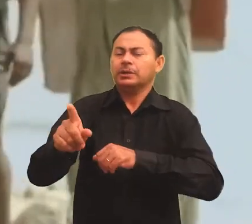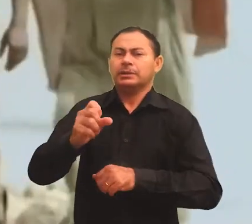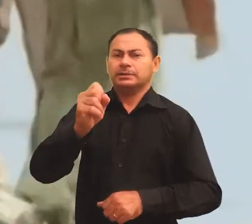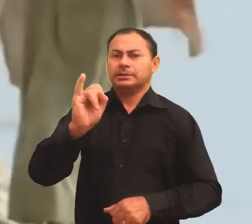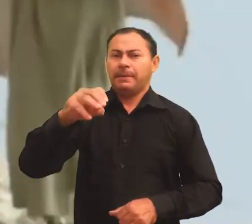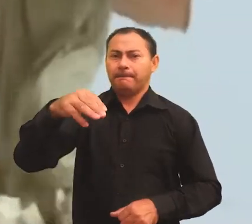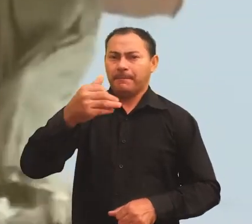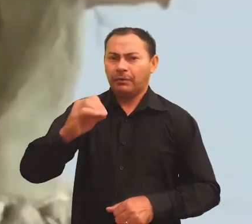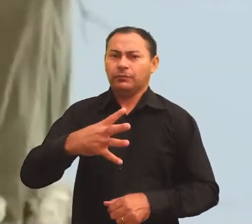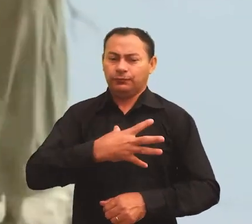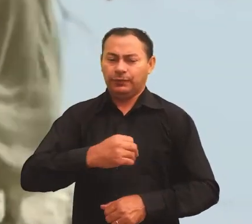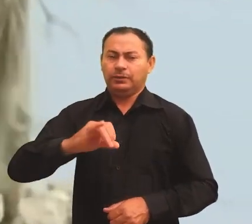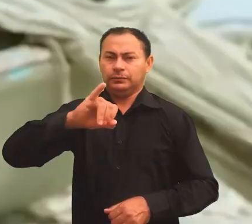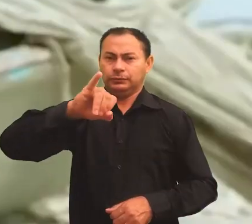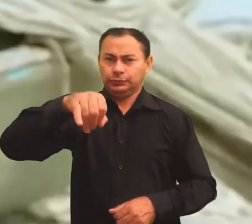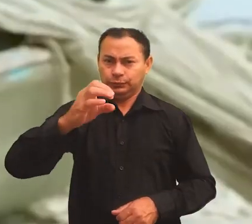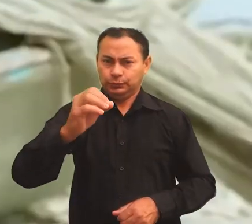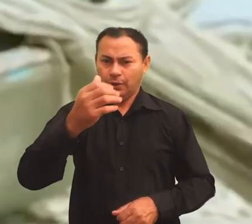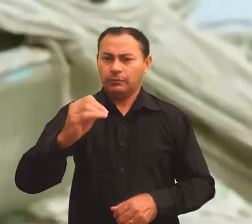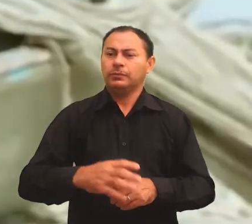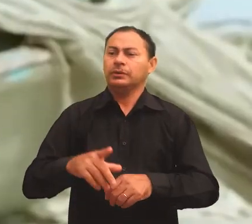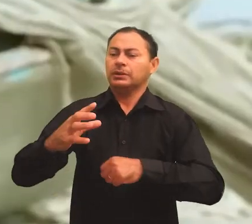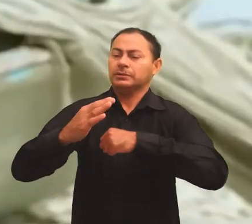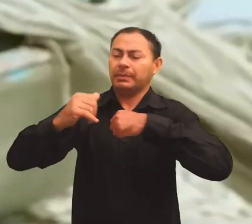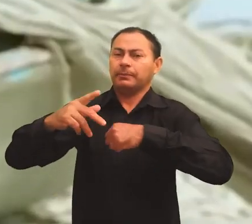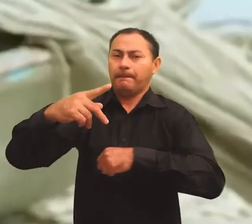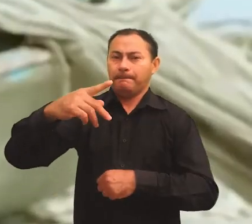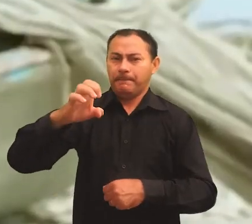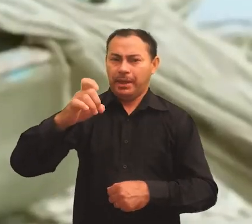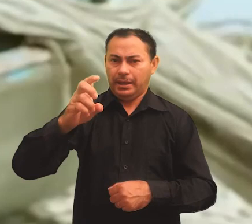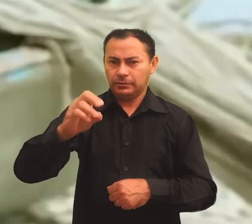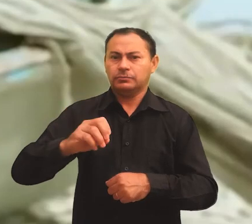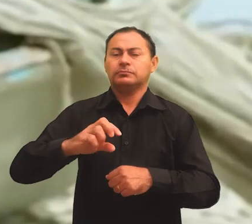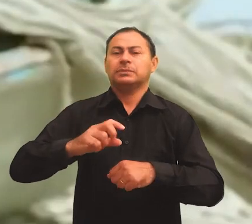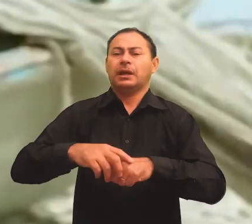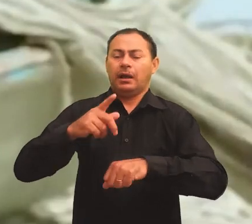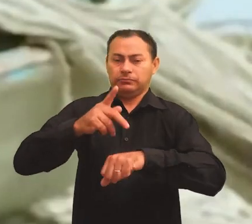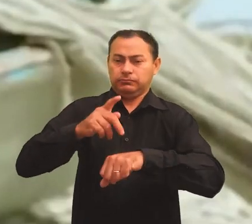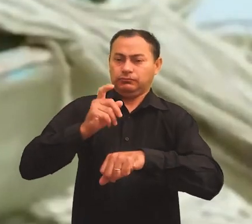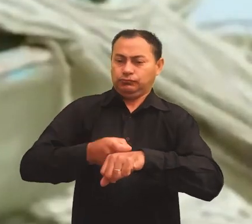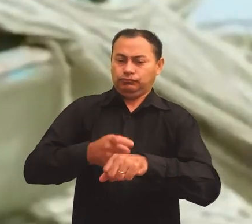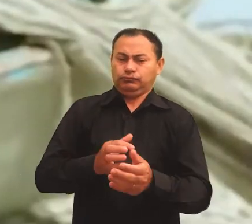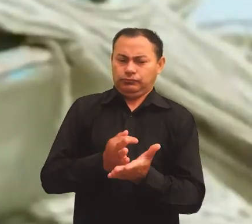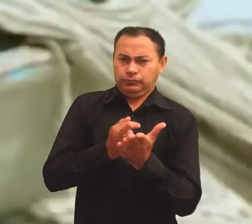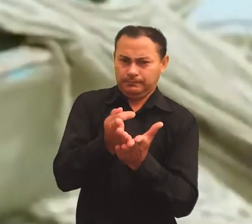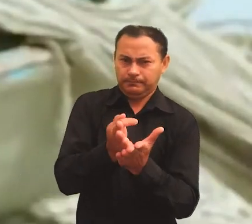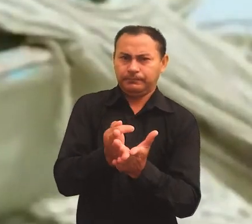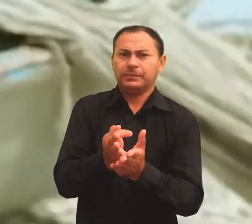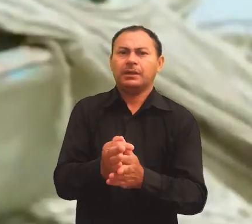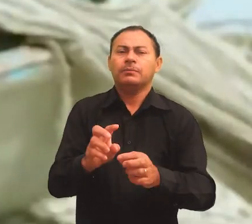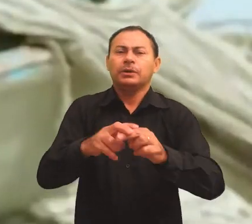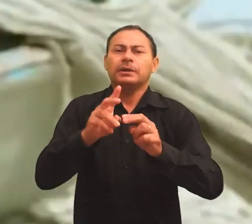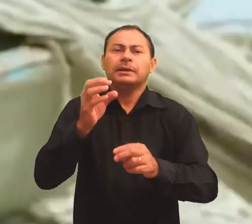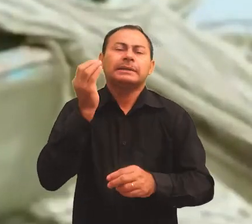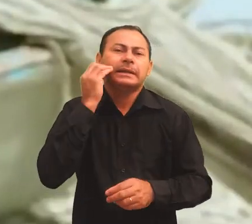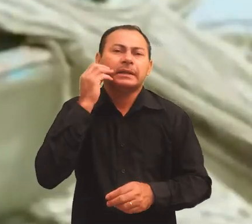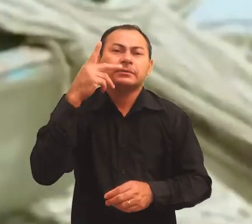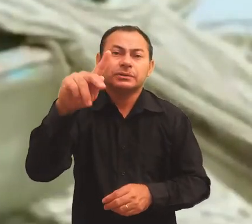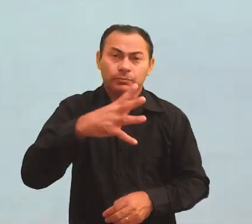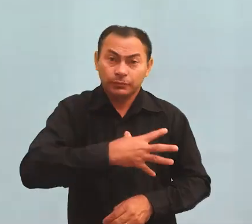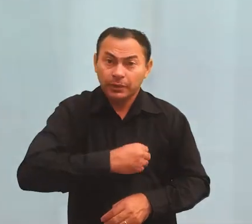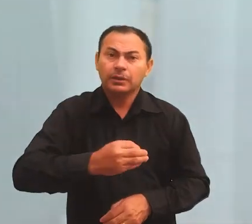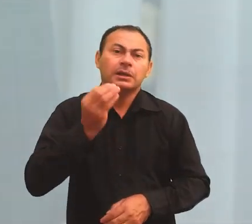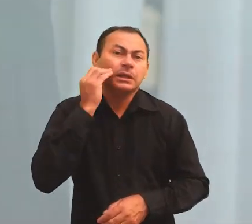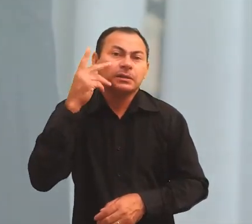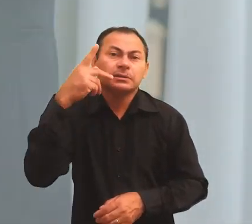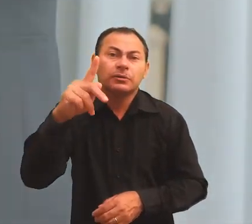Simão, filho de João, mas será chamado Pedro, a rocha. Tente isso com seus filhos, tente isso com seu cônjuge,